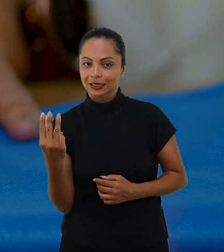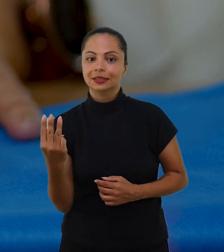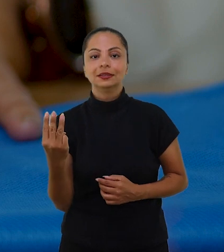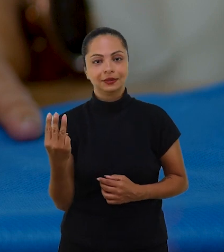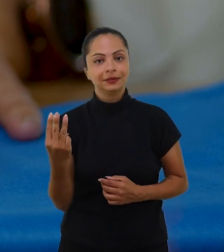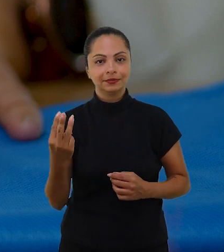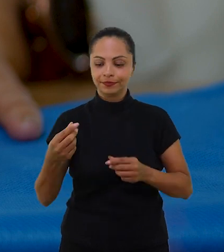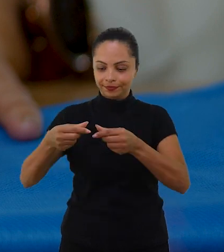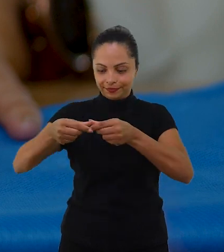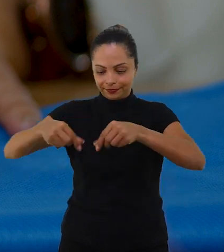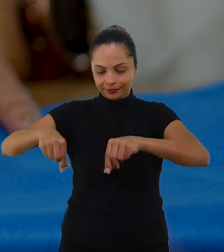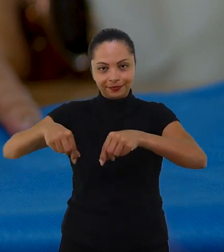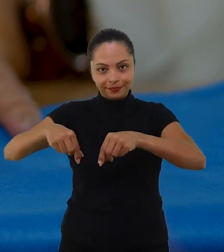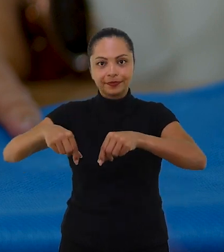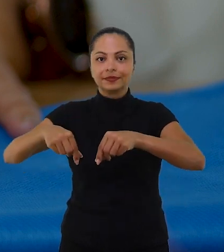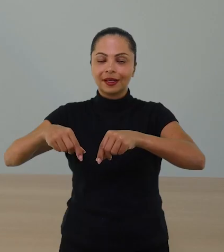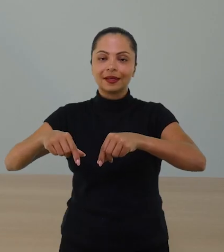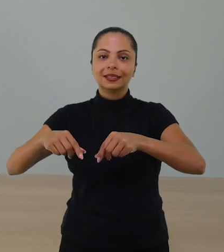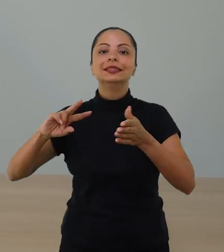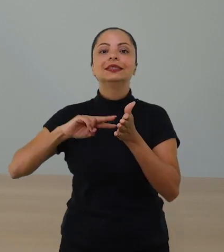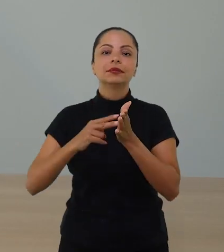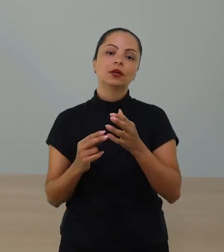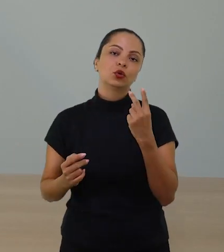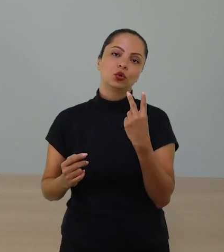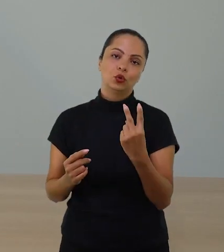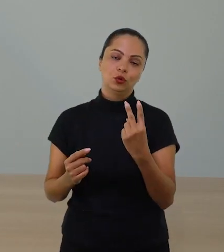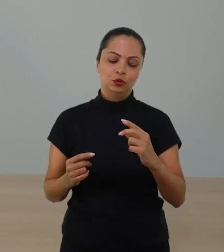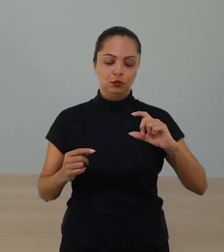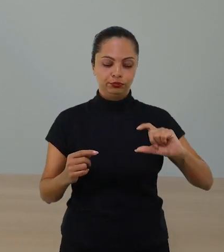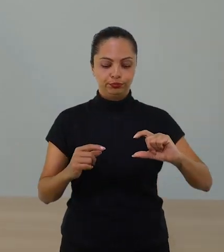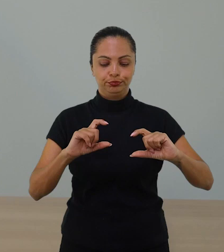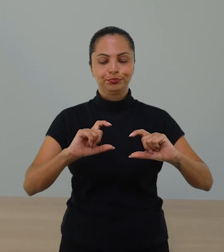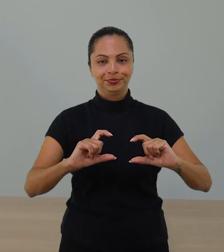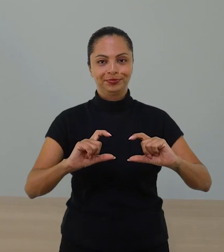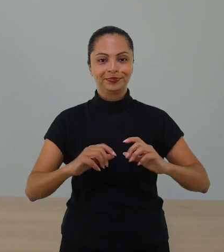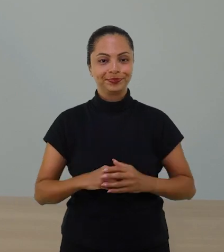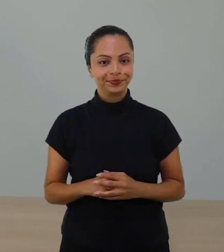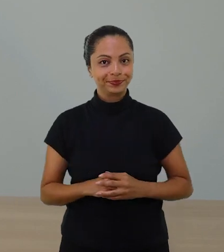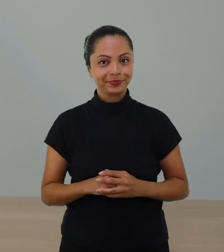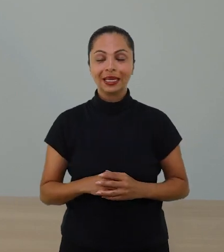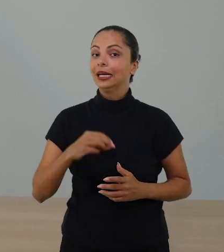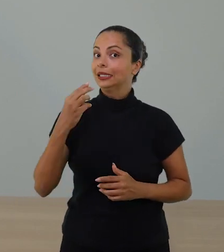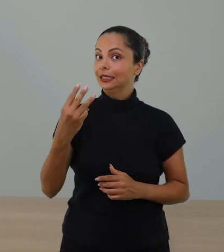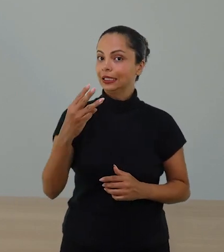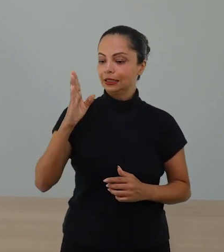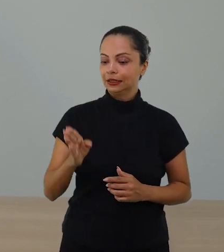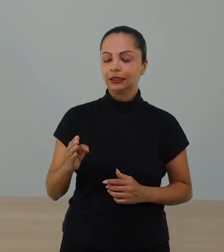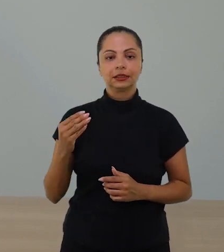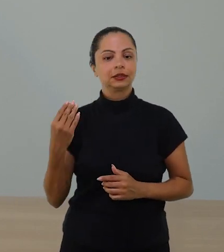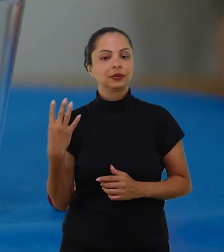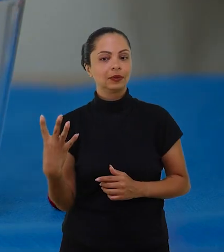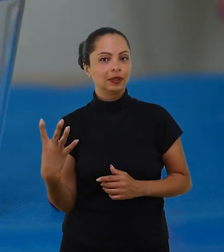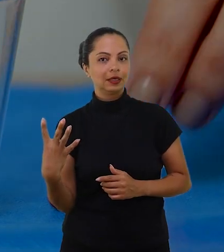Creon corresponderá à quantidade de grânulos de 2 copinhos. Para obter a dose de 3/4